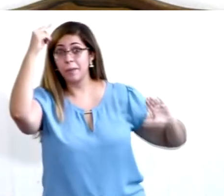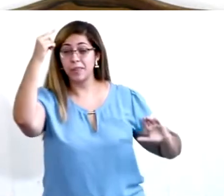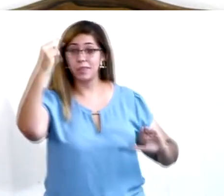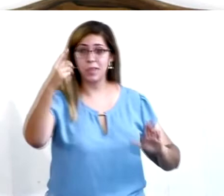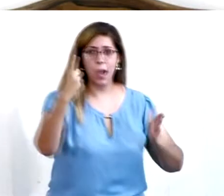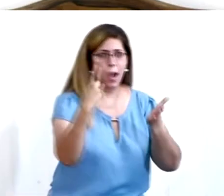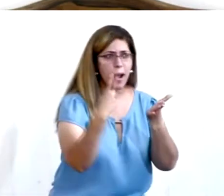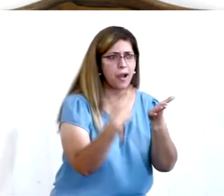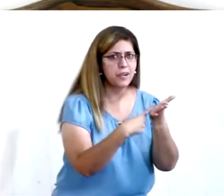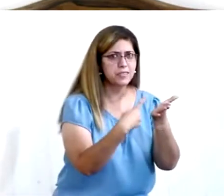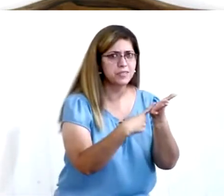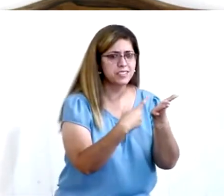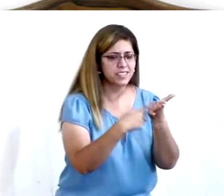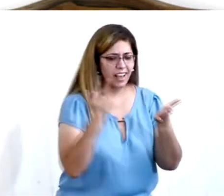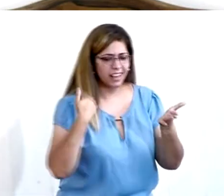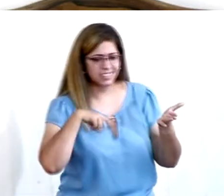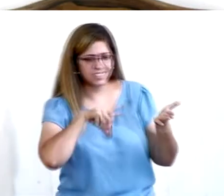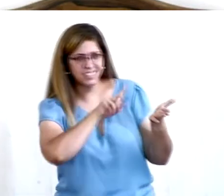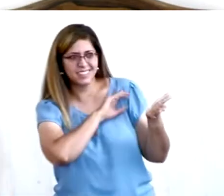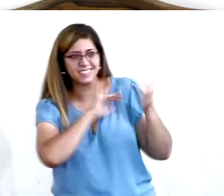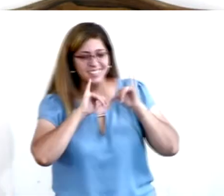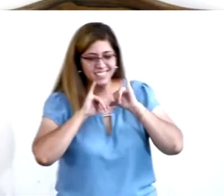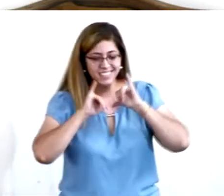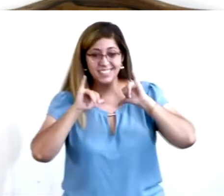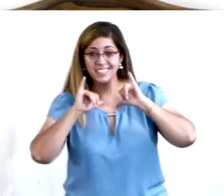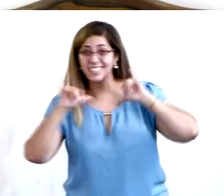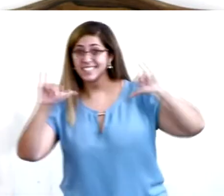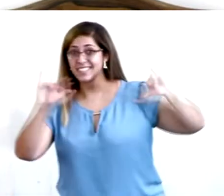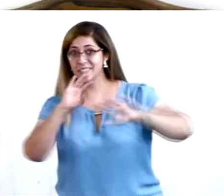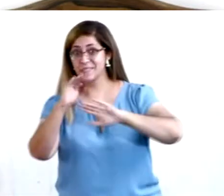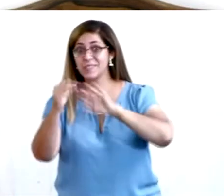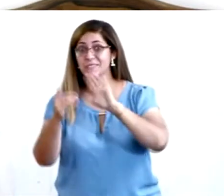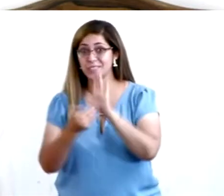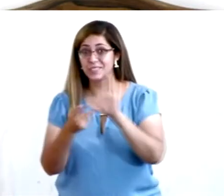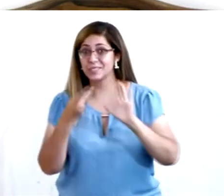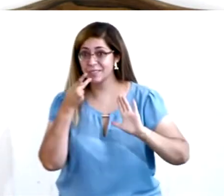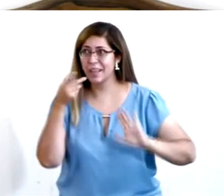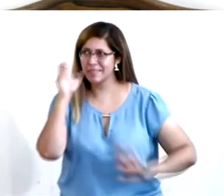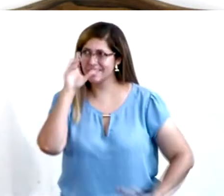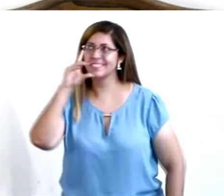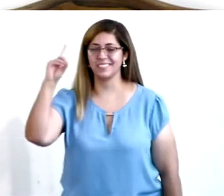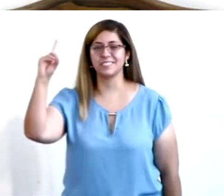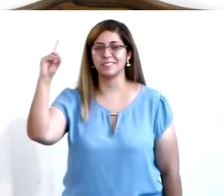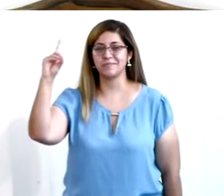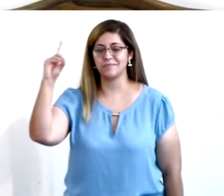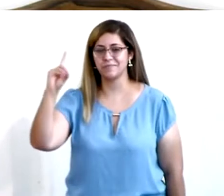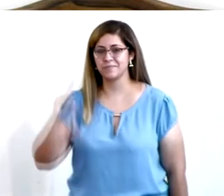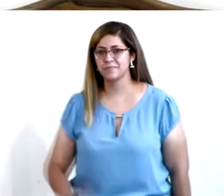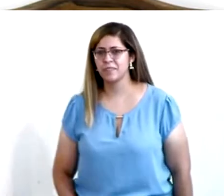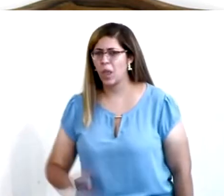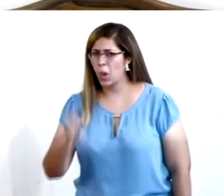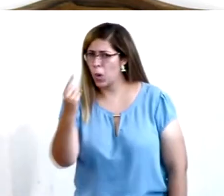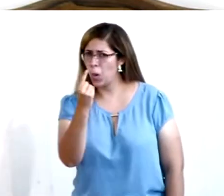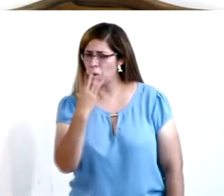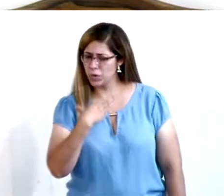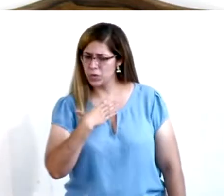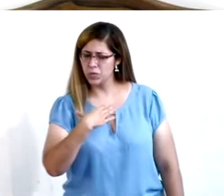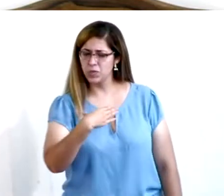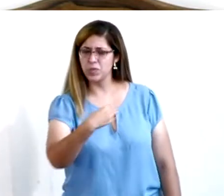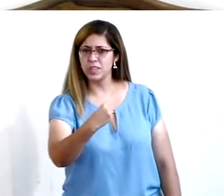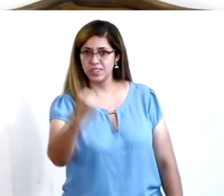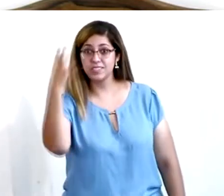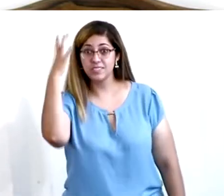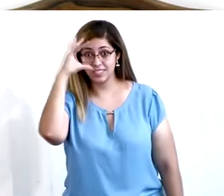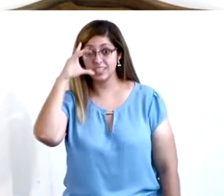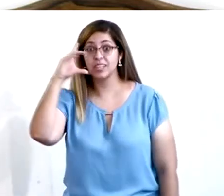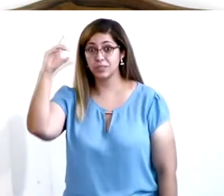eles continuassem a falar sobre quem Deus era. Ele era o único do Pai, o unigênito do Pai, o único